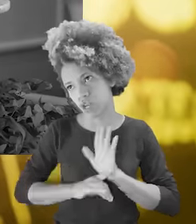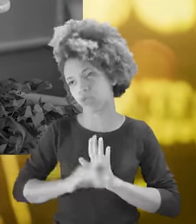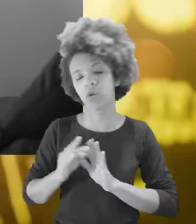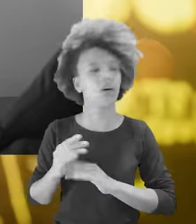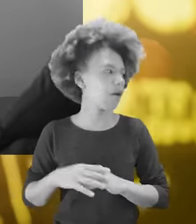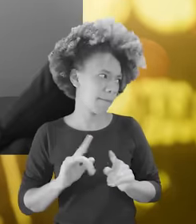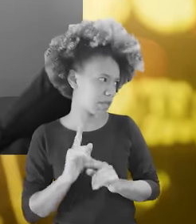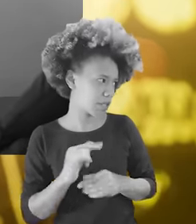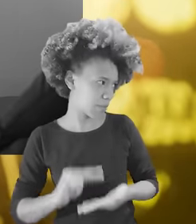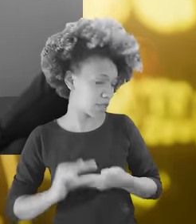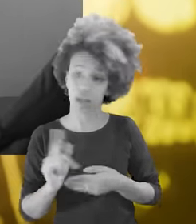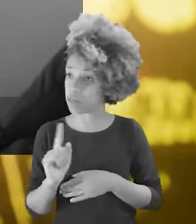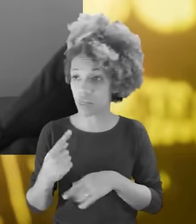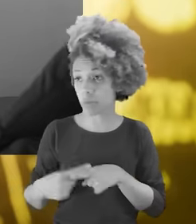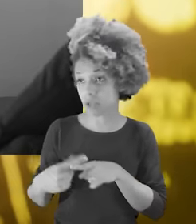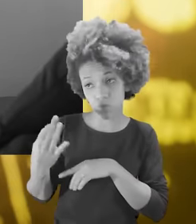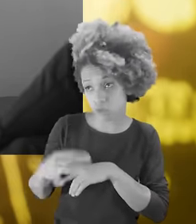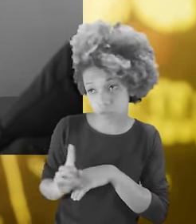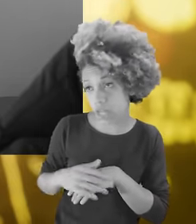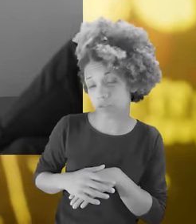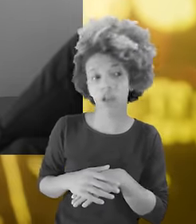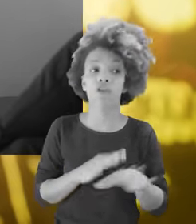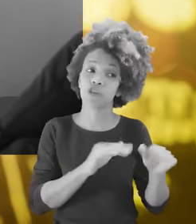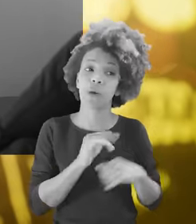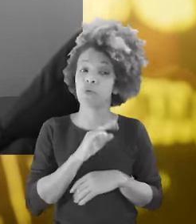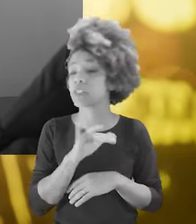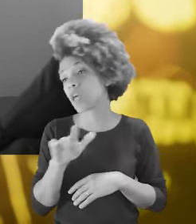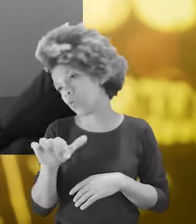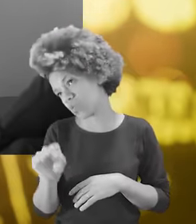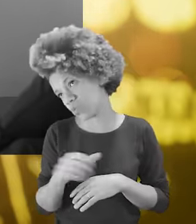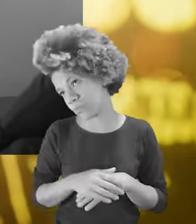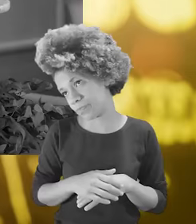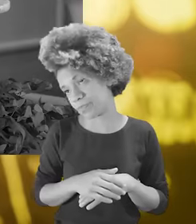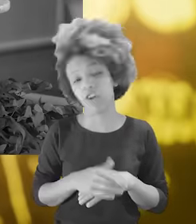ser atendido não não porque eles não deu certo o tratamento deles Ah eu vou chamar